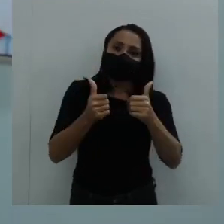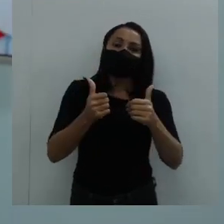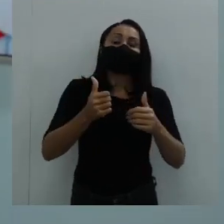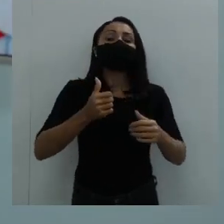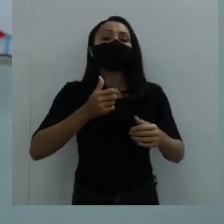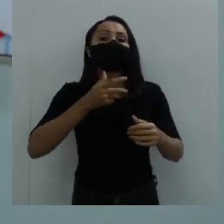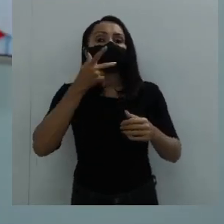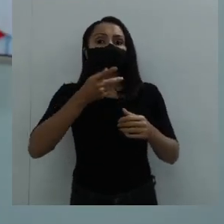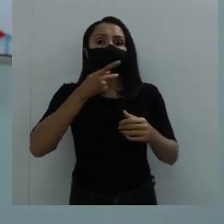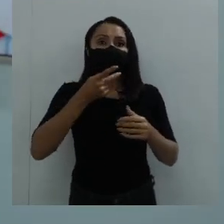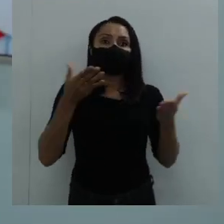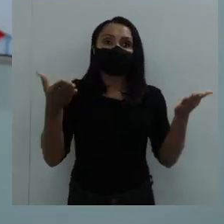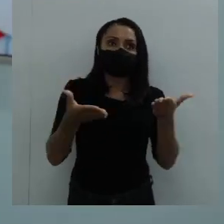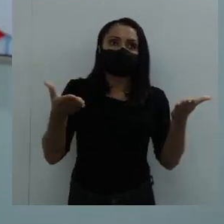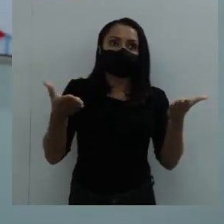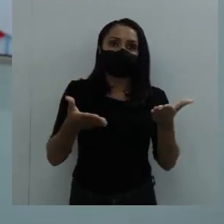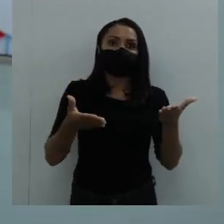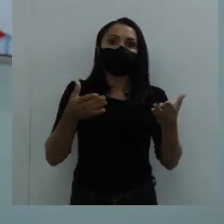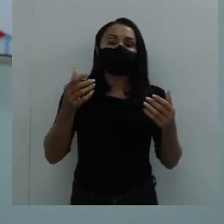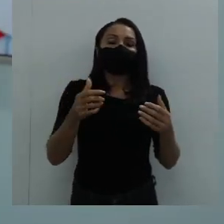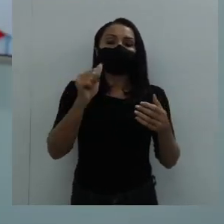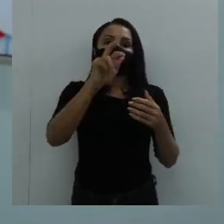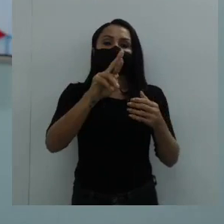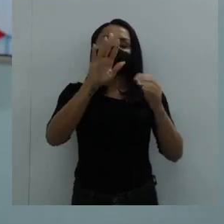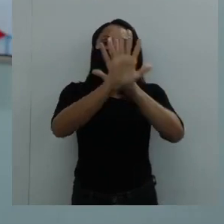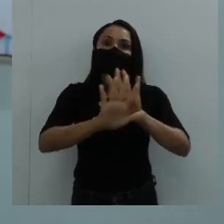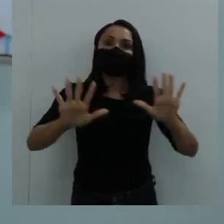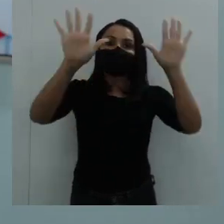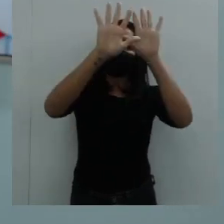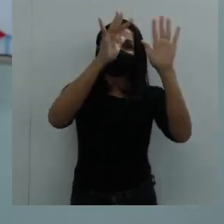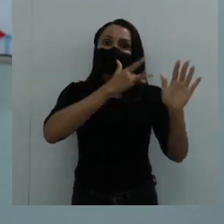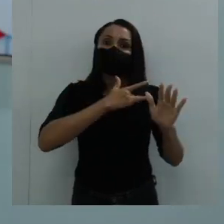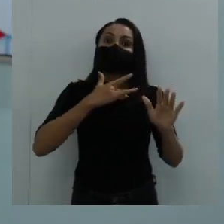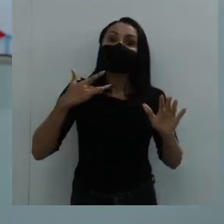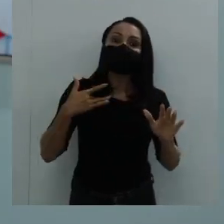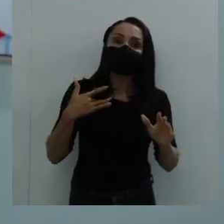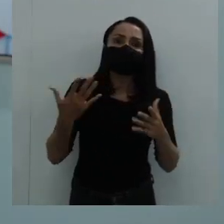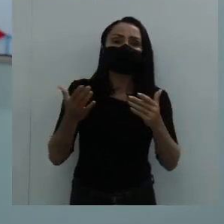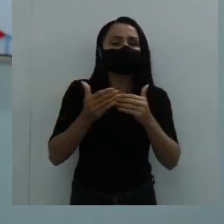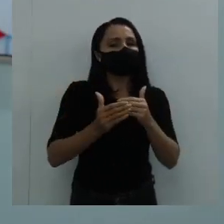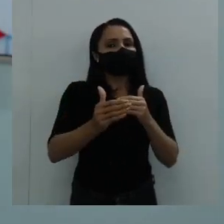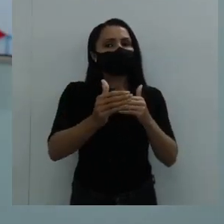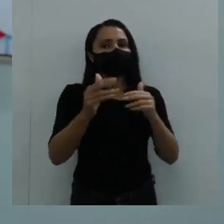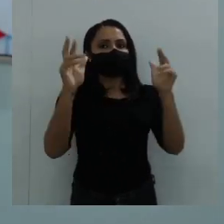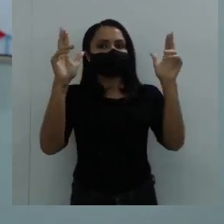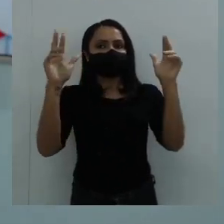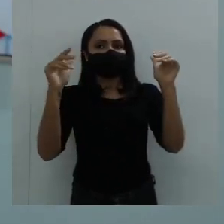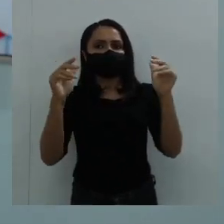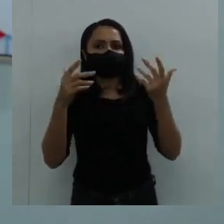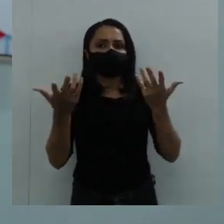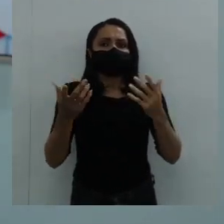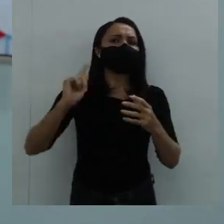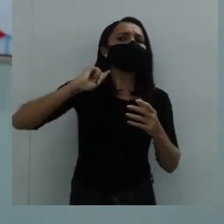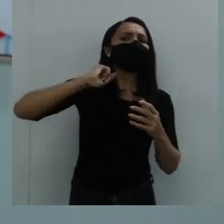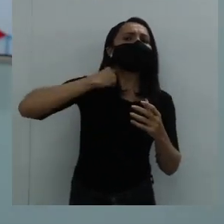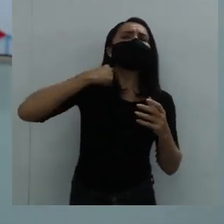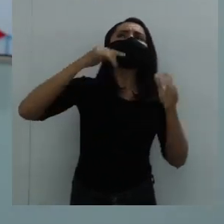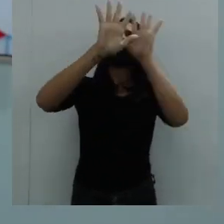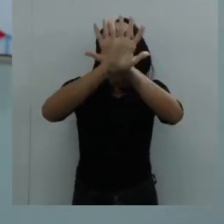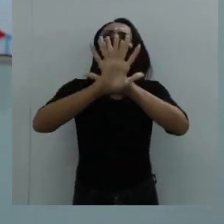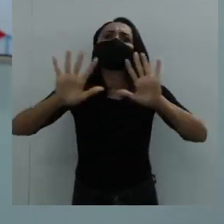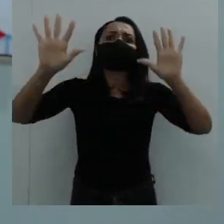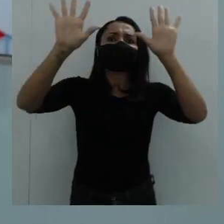falar aqui, em caso de ar, né, e saúde, vamos começar a falar sobre a poluição do ar e a